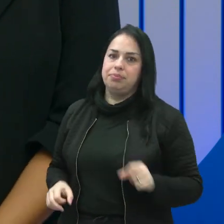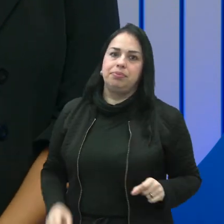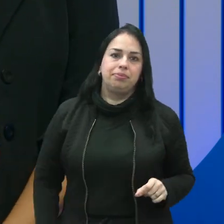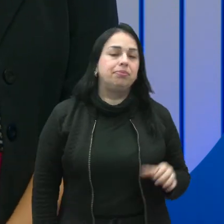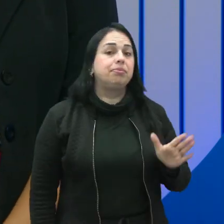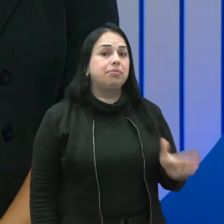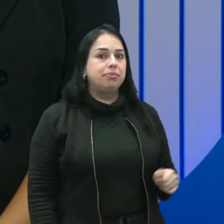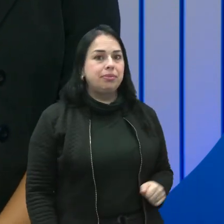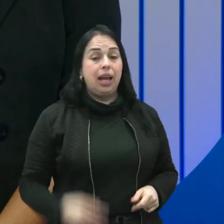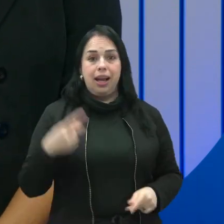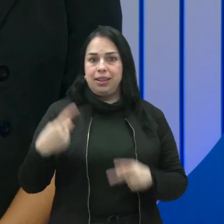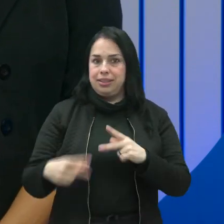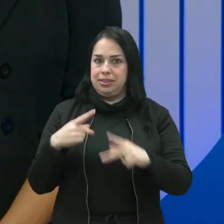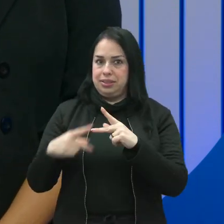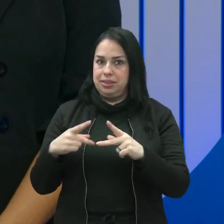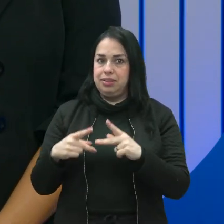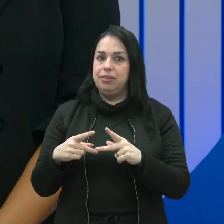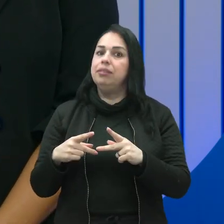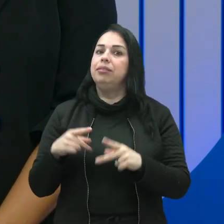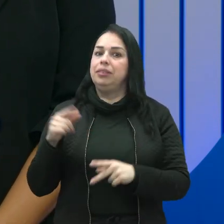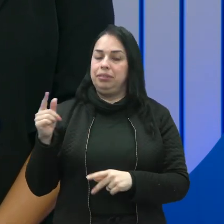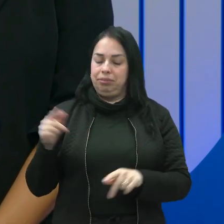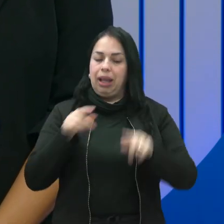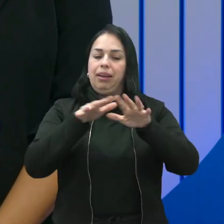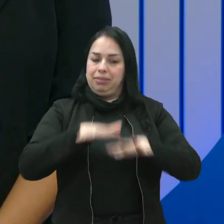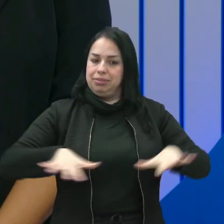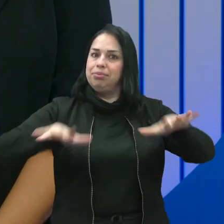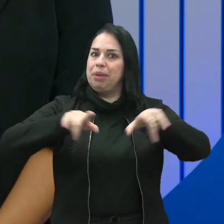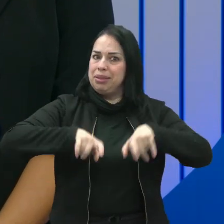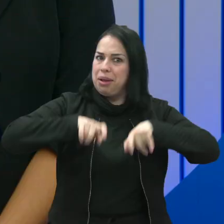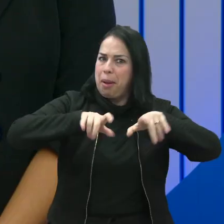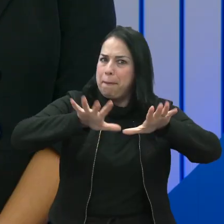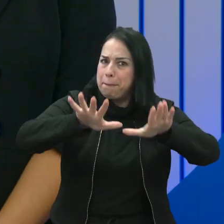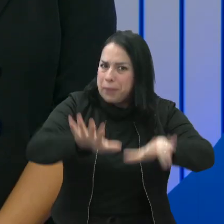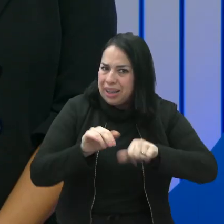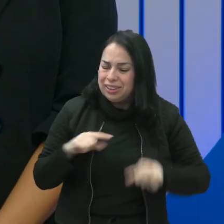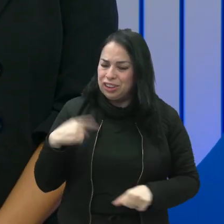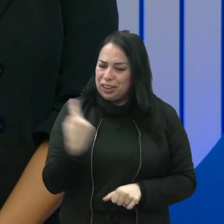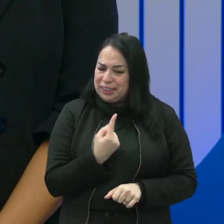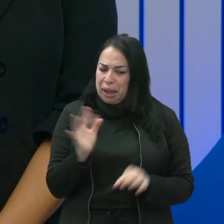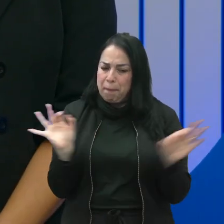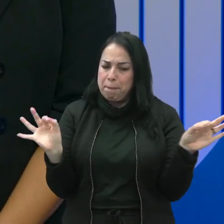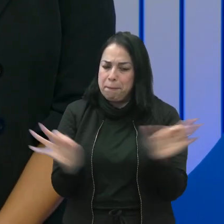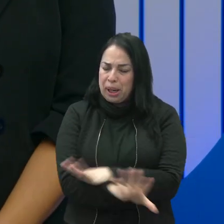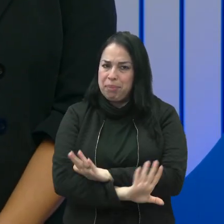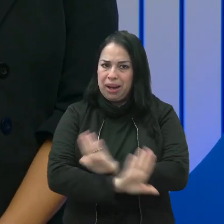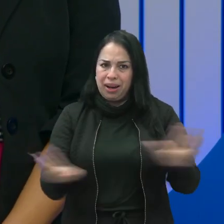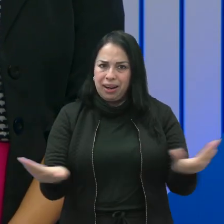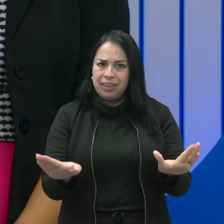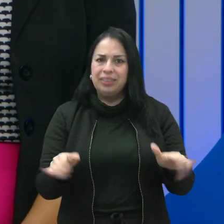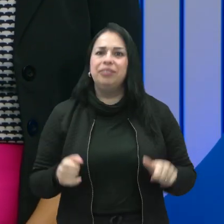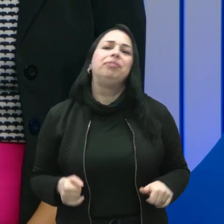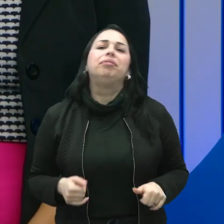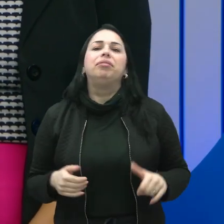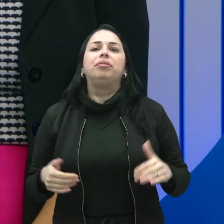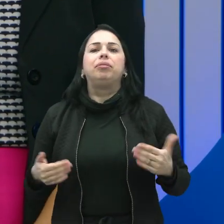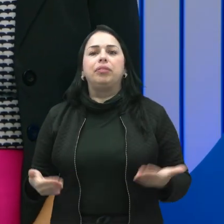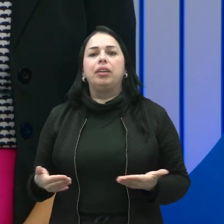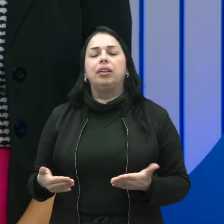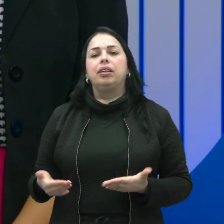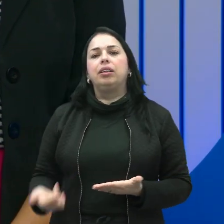É isso, sem dúvidas. Olha só, São José tem vocação rural, mas será que estamos preparados para toda essa